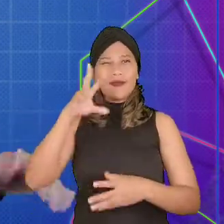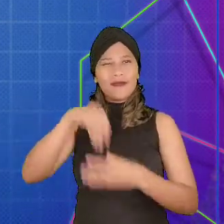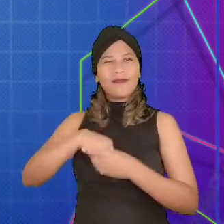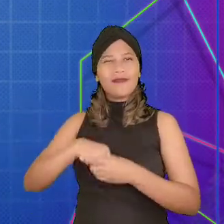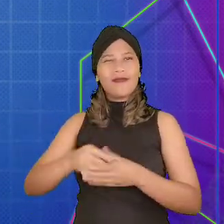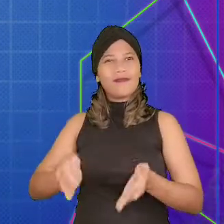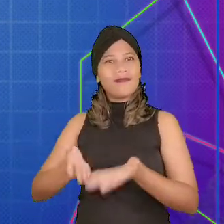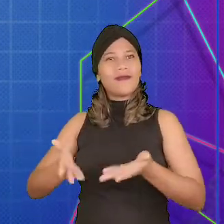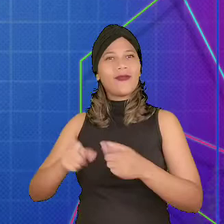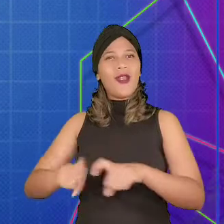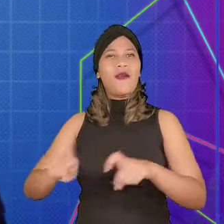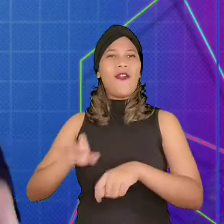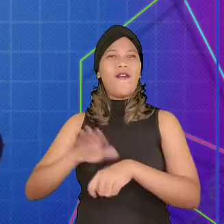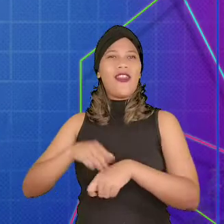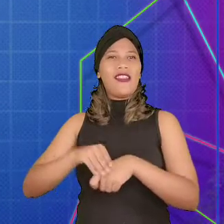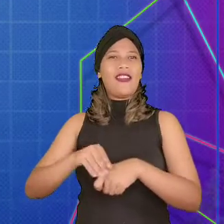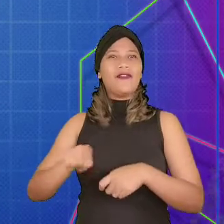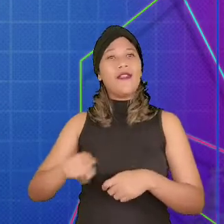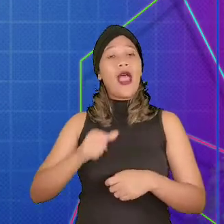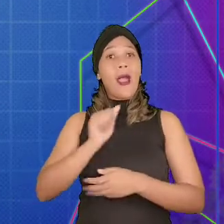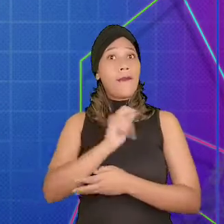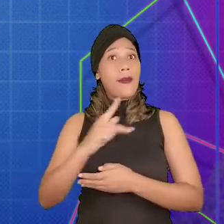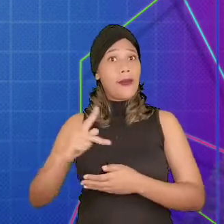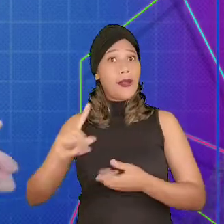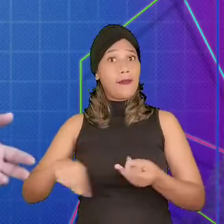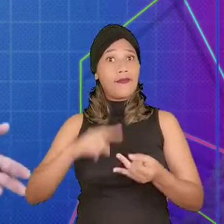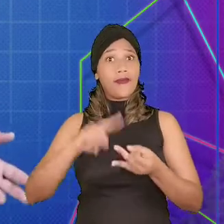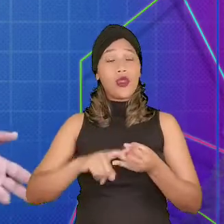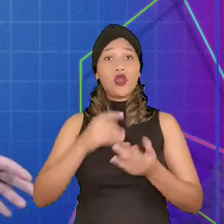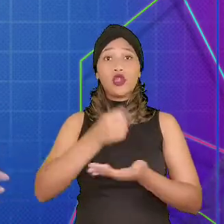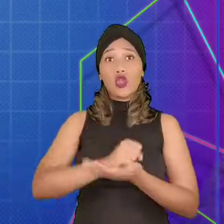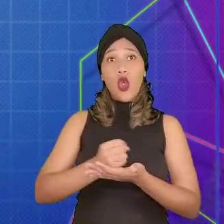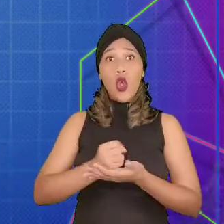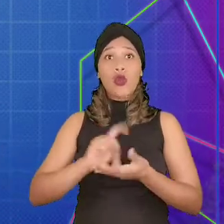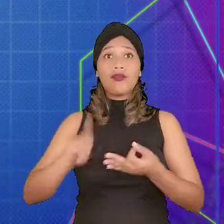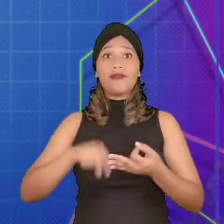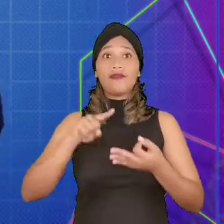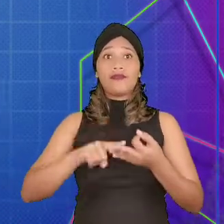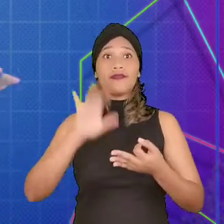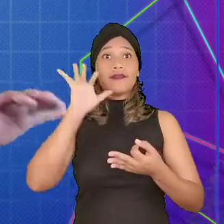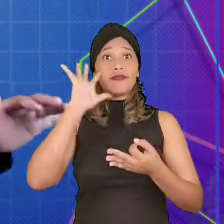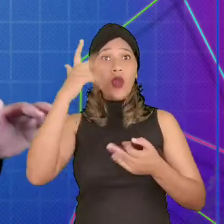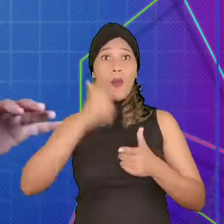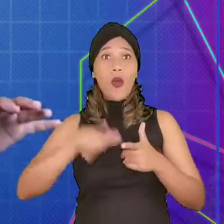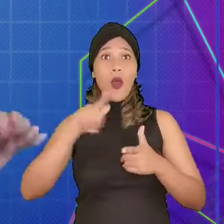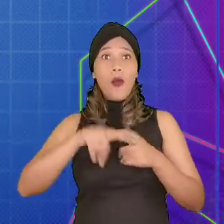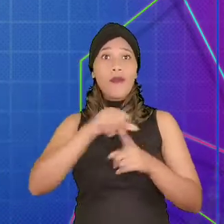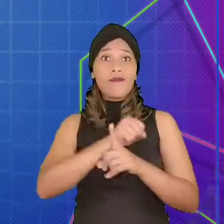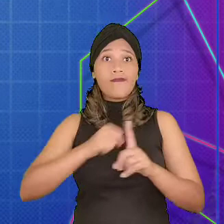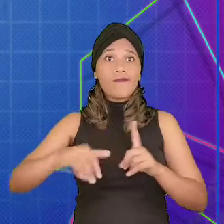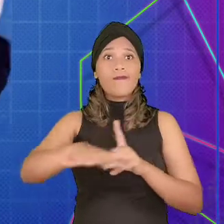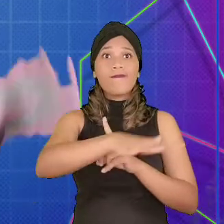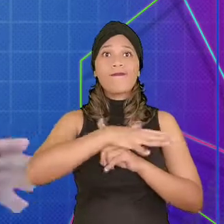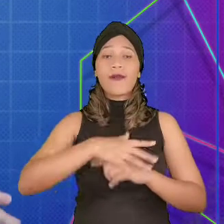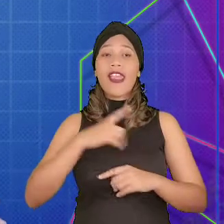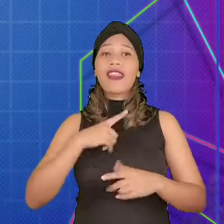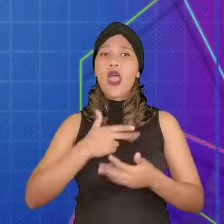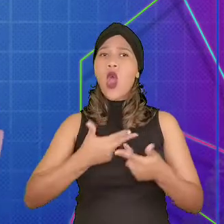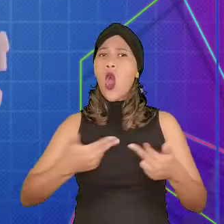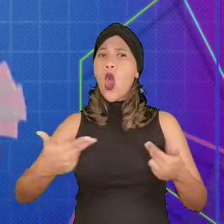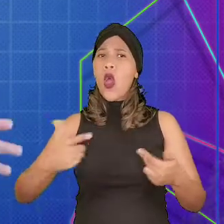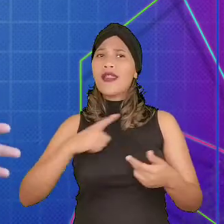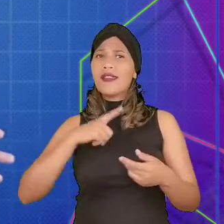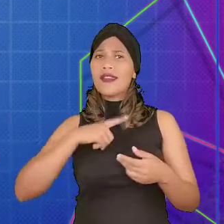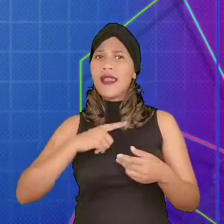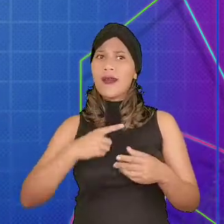programação. Por exemplo, criar aplicativos, criar jogos, solucionar os mais diversos problemas que envolvam qualquer coisa que